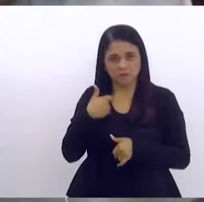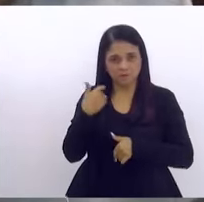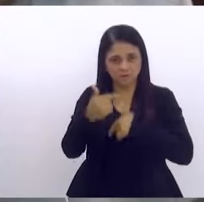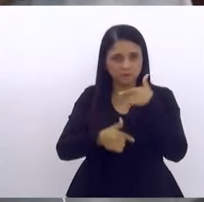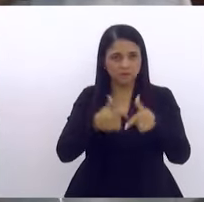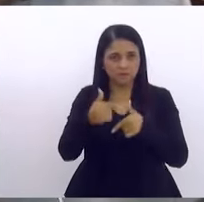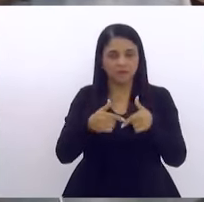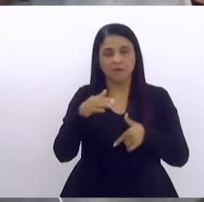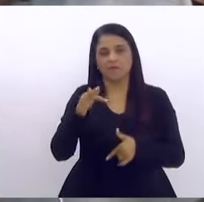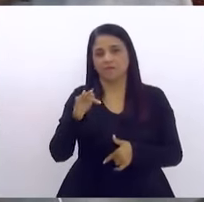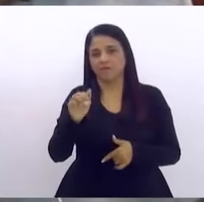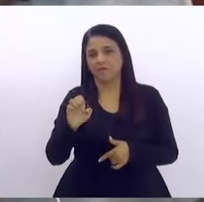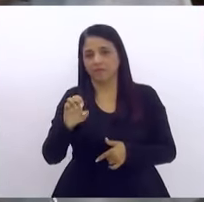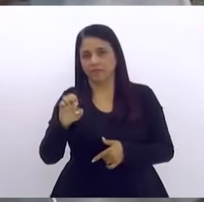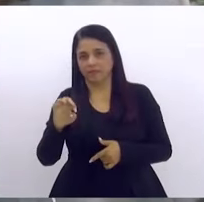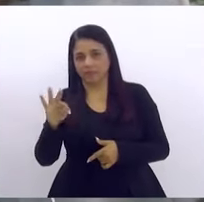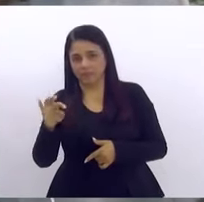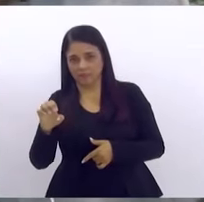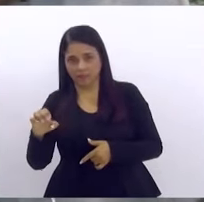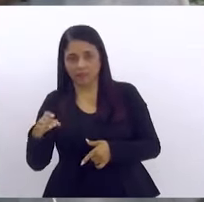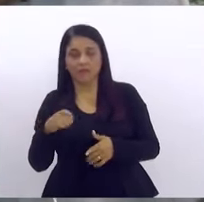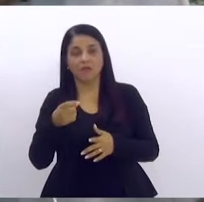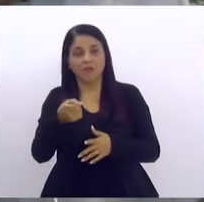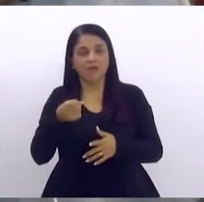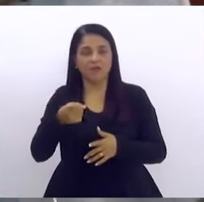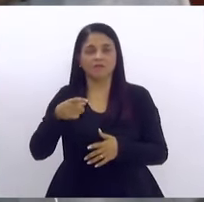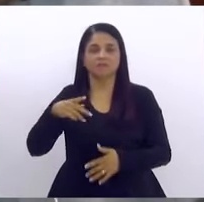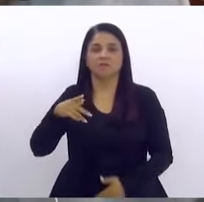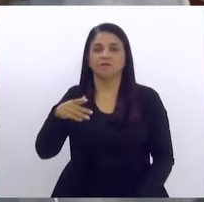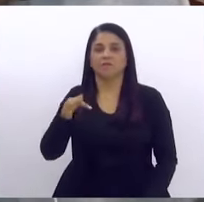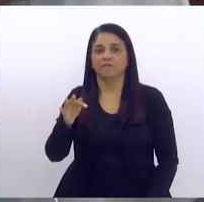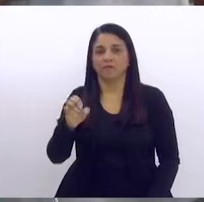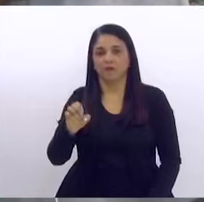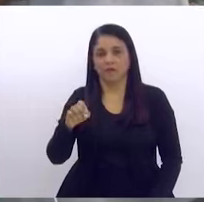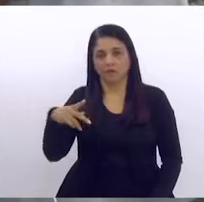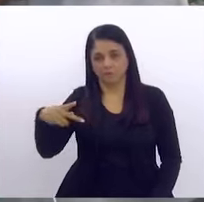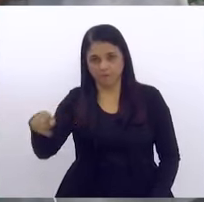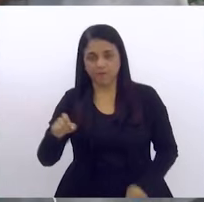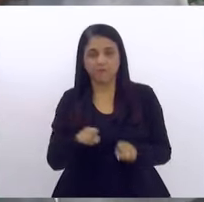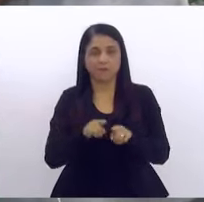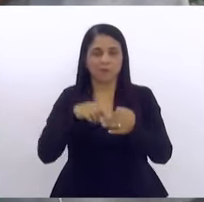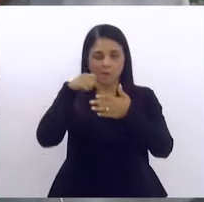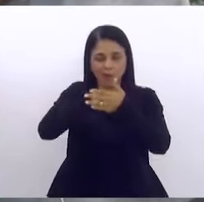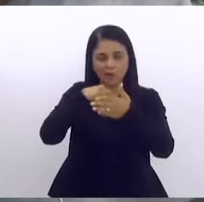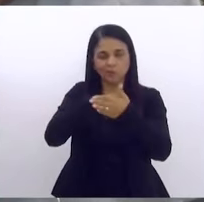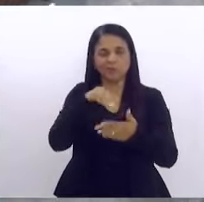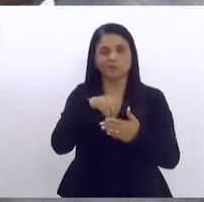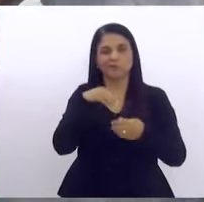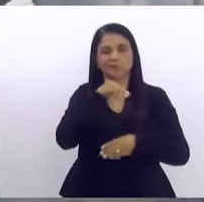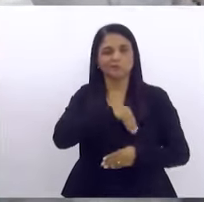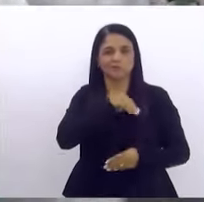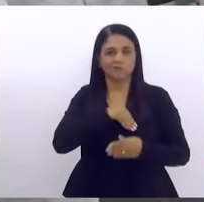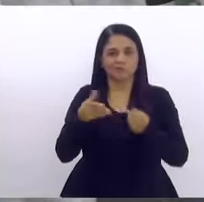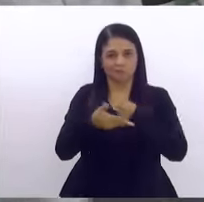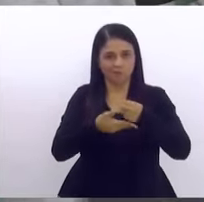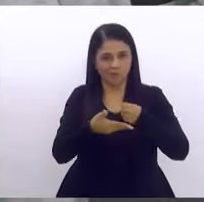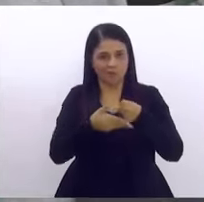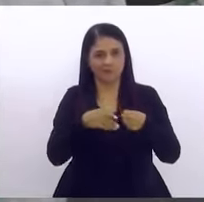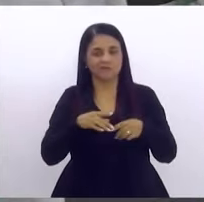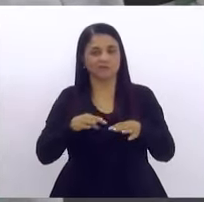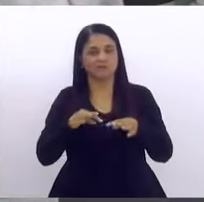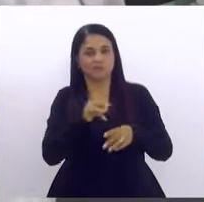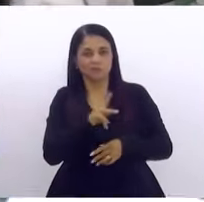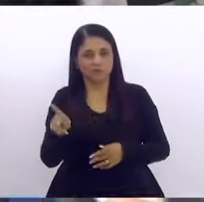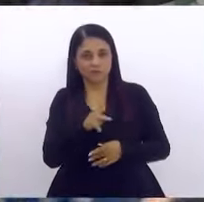a FAETEC, dos ex-funcionários da FAEP, e segue a luta pelo Piso Nacional dos Professores, uma pauta que o